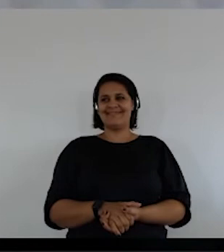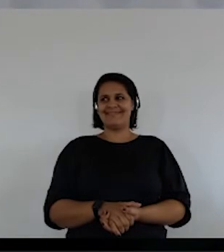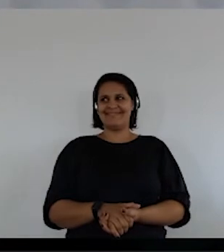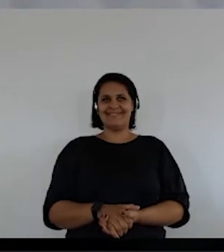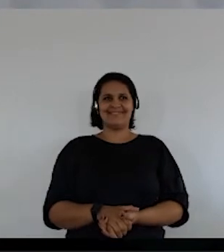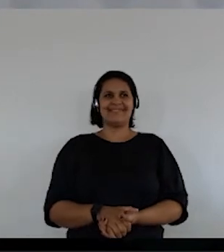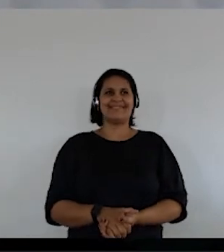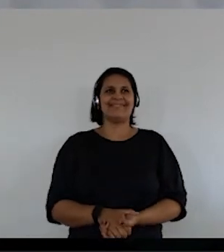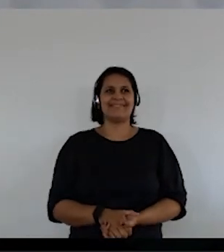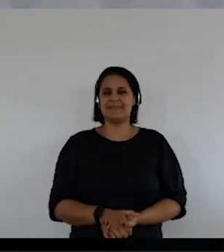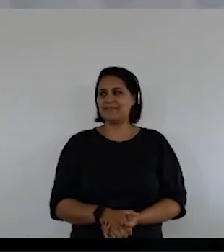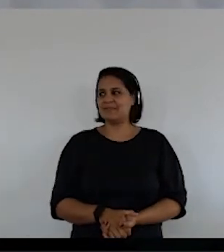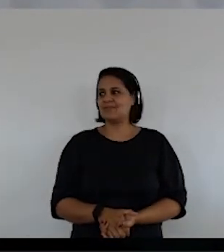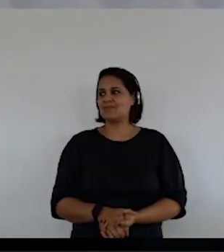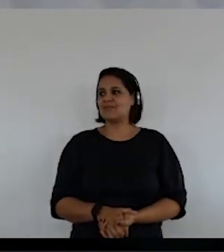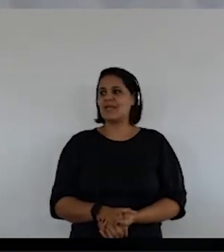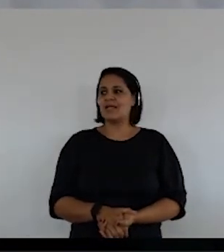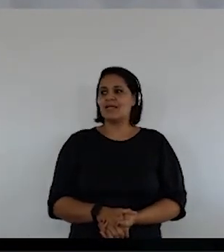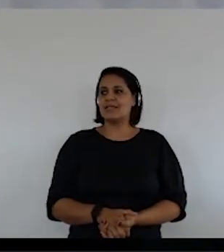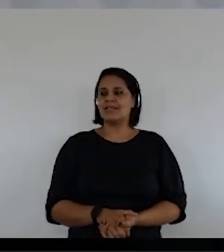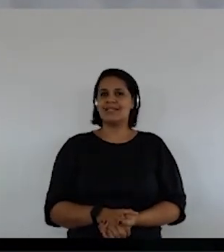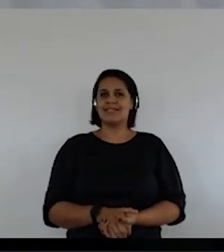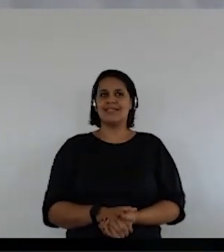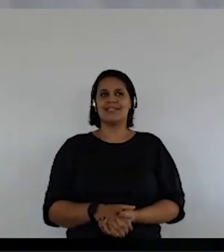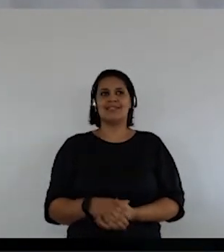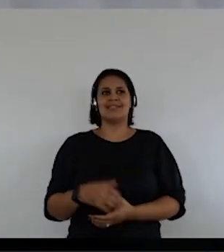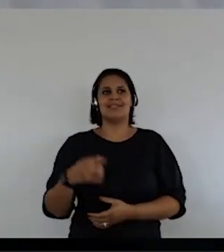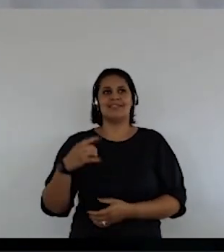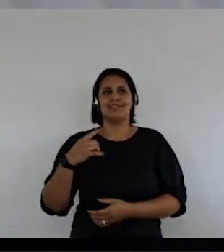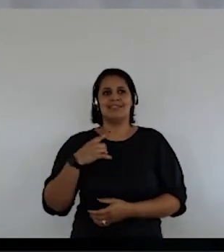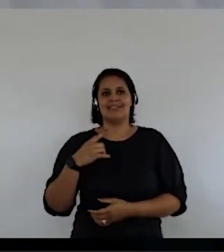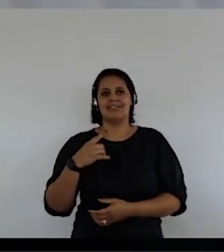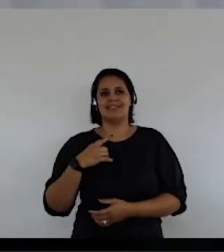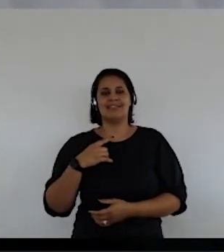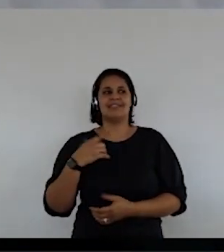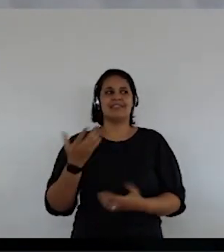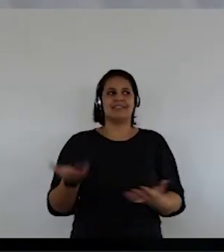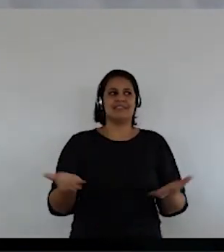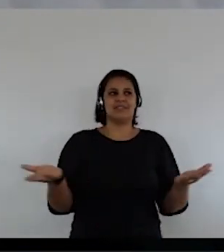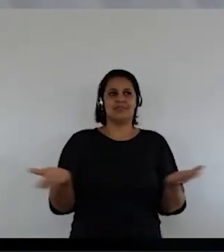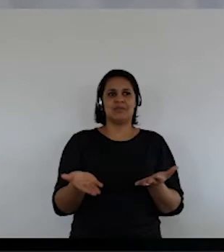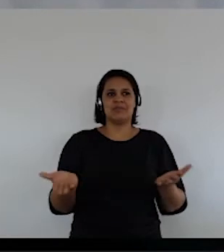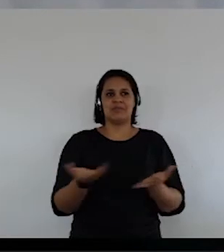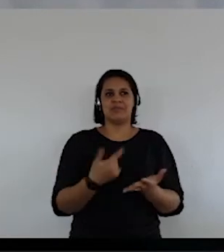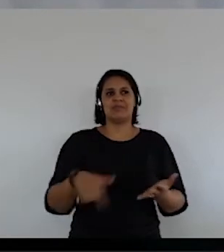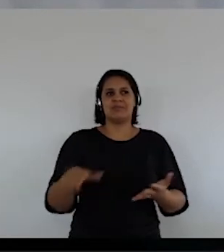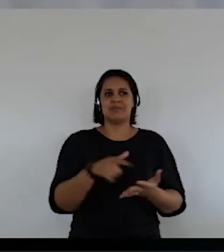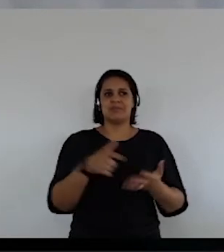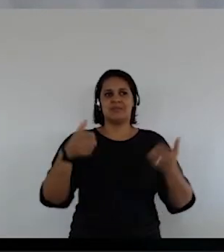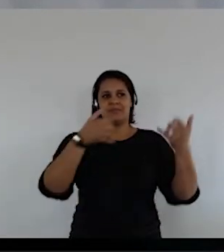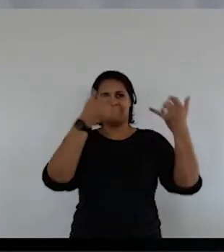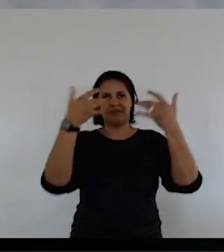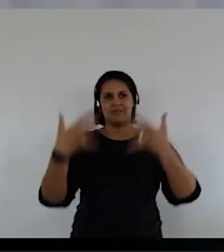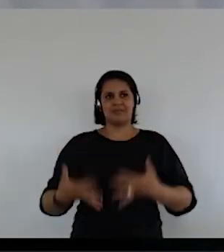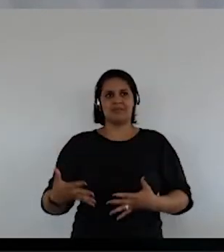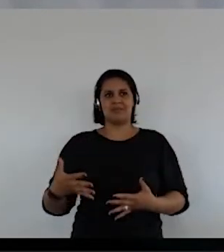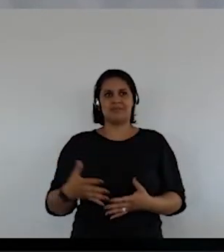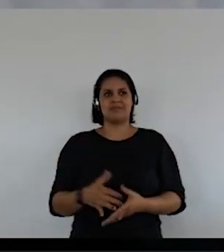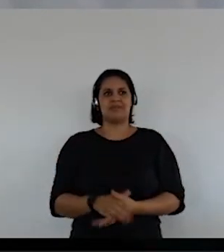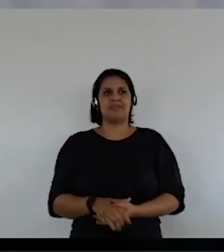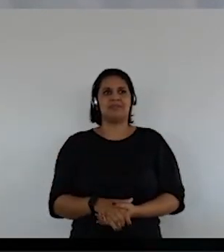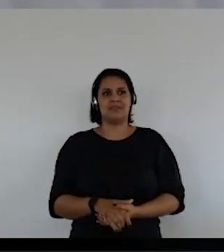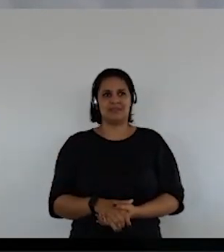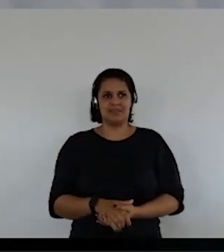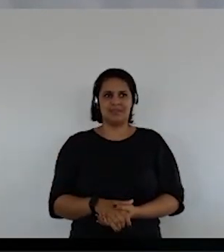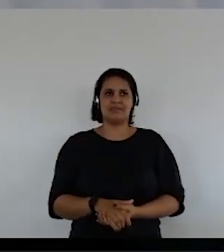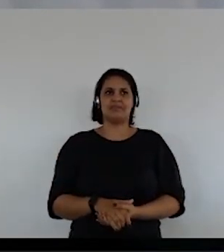público da opressão que o relógio hoje nos tem trazido, né? Vejo aqui